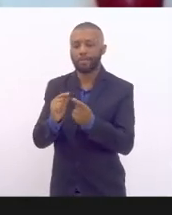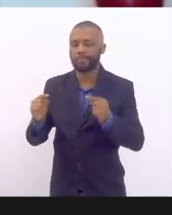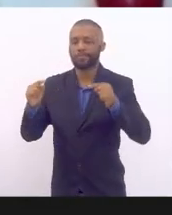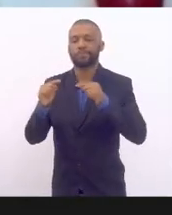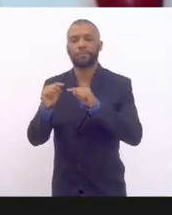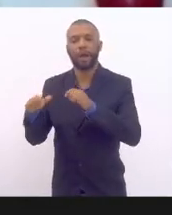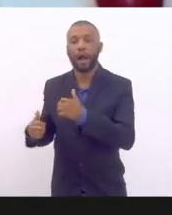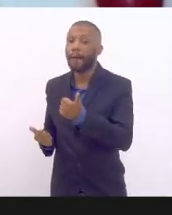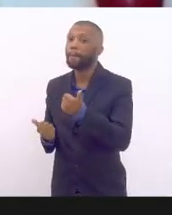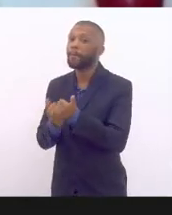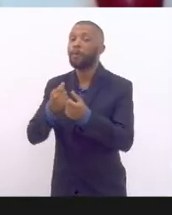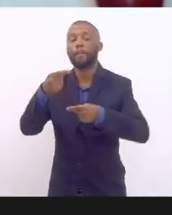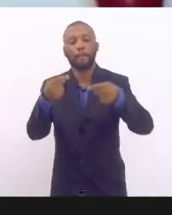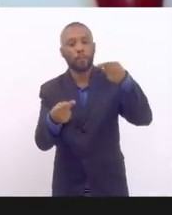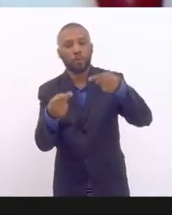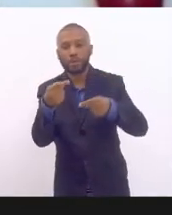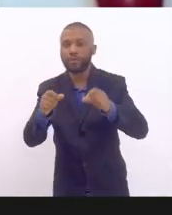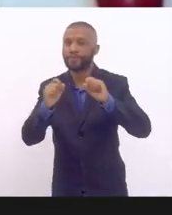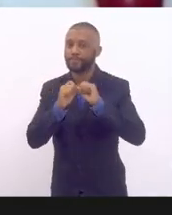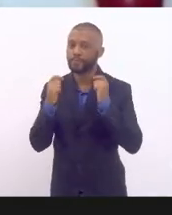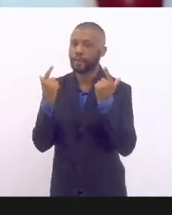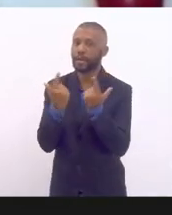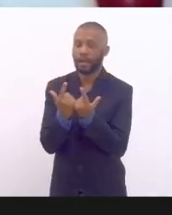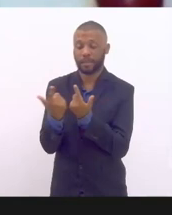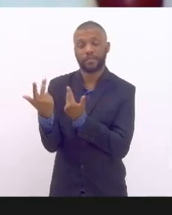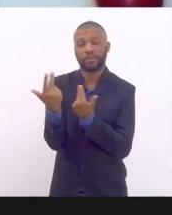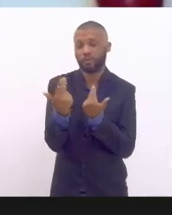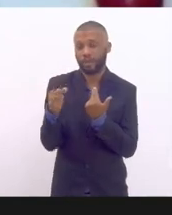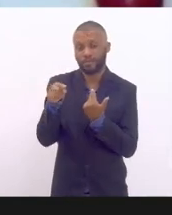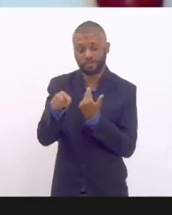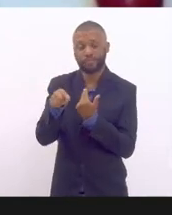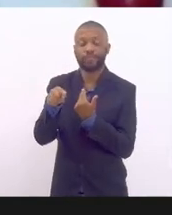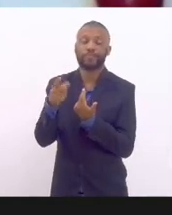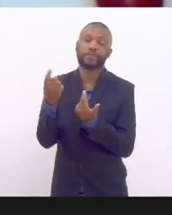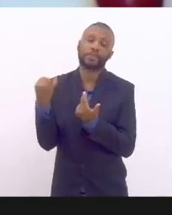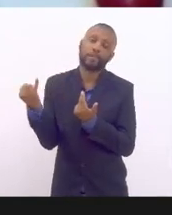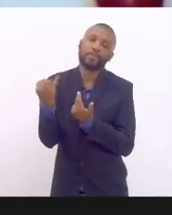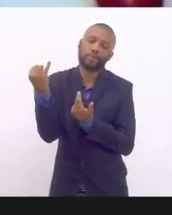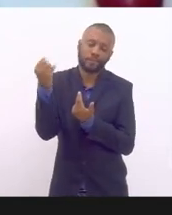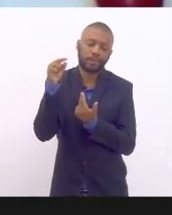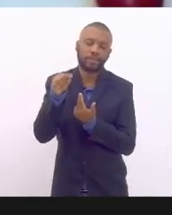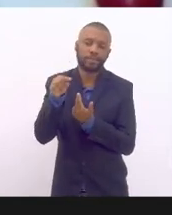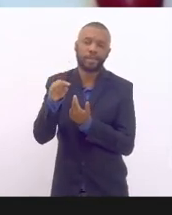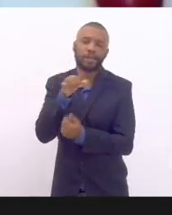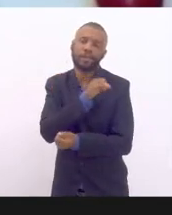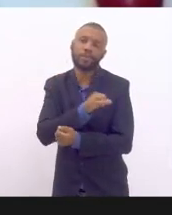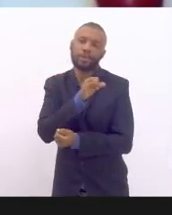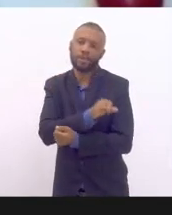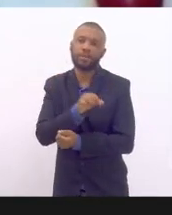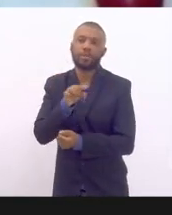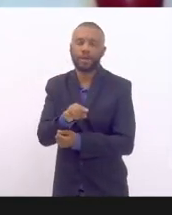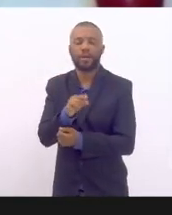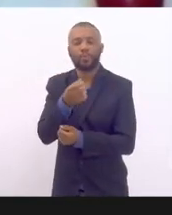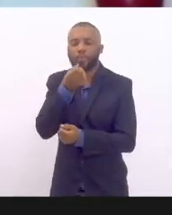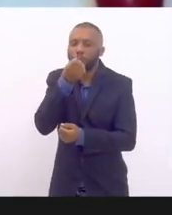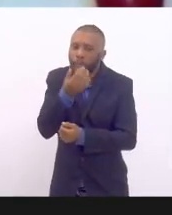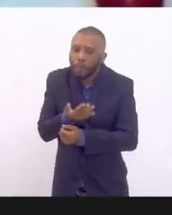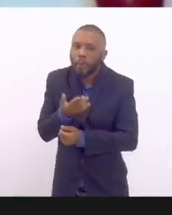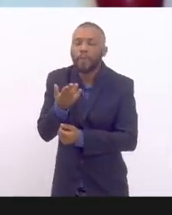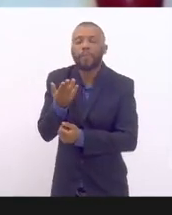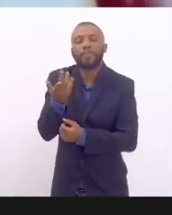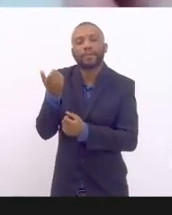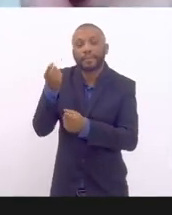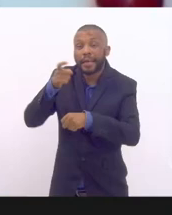de uma Assembleia Legislativa da importância como a do Estado do Rio de Janeiro seria absolutamente fundamental nesse